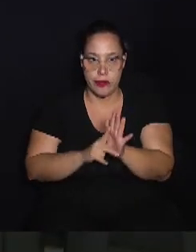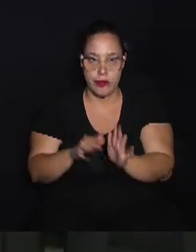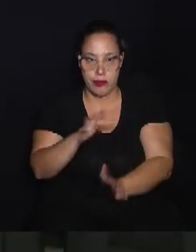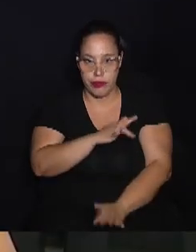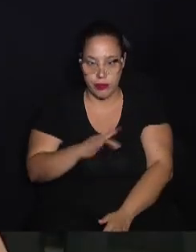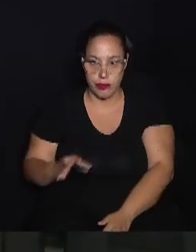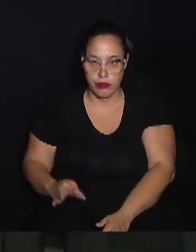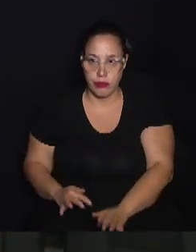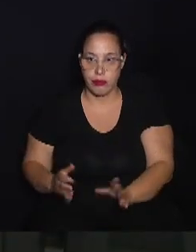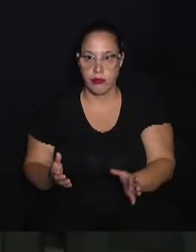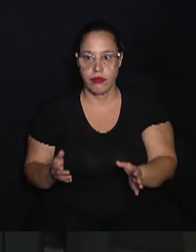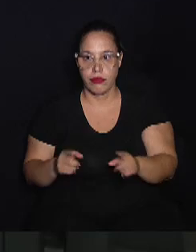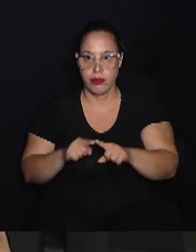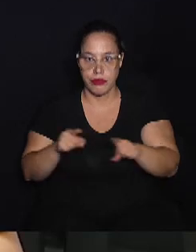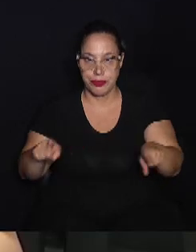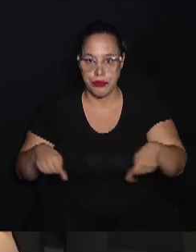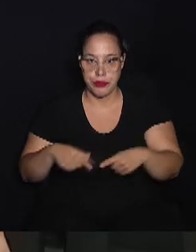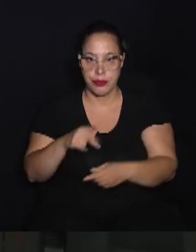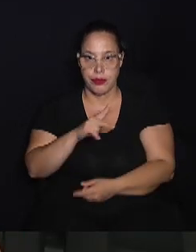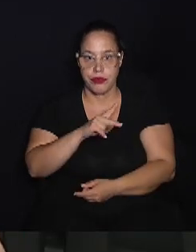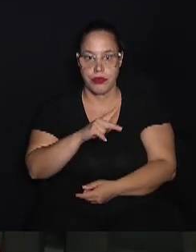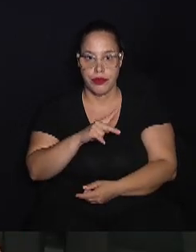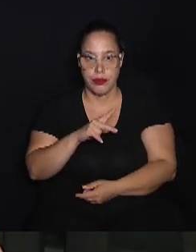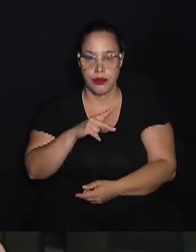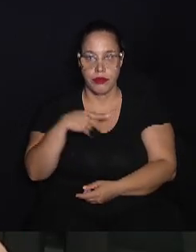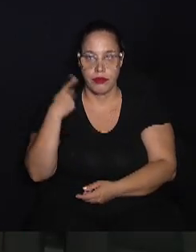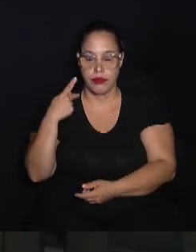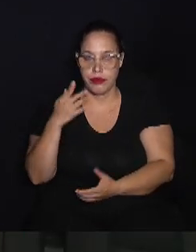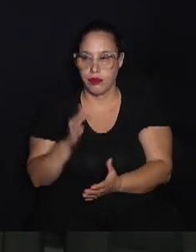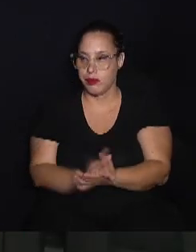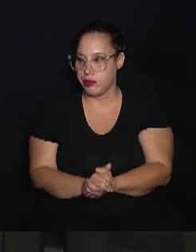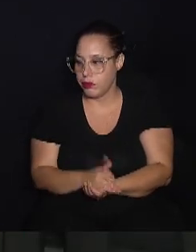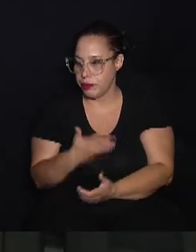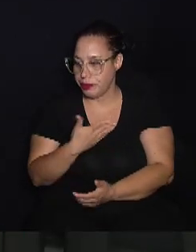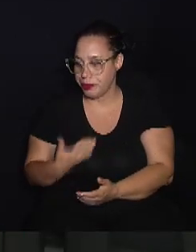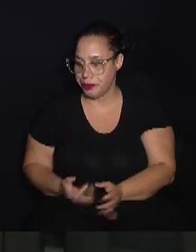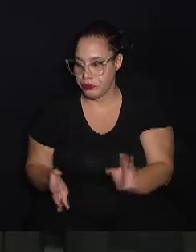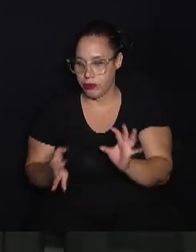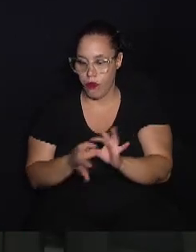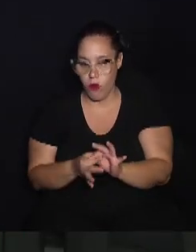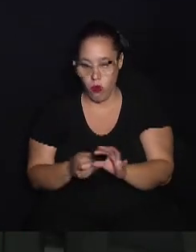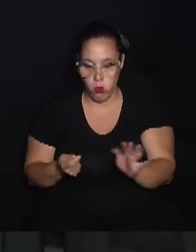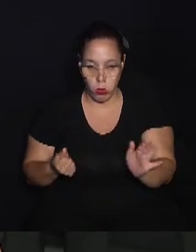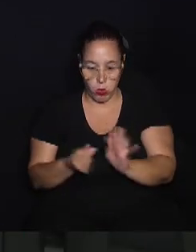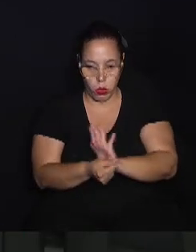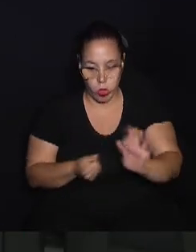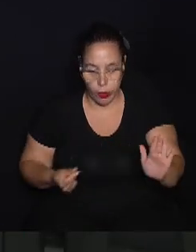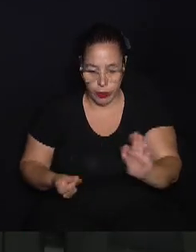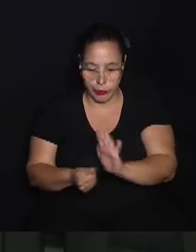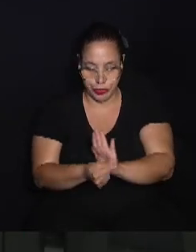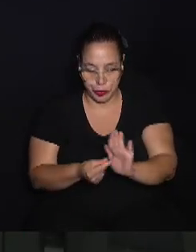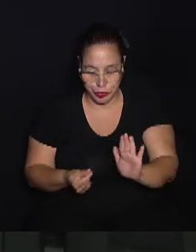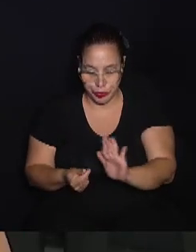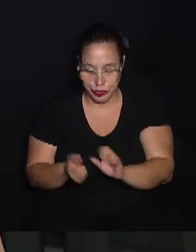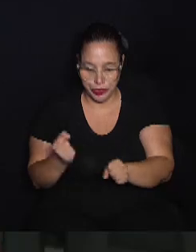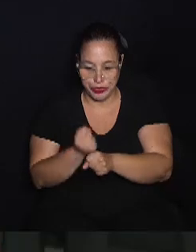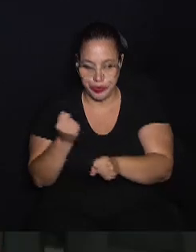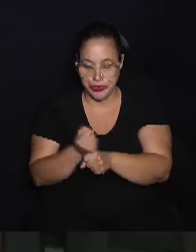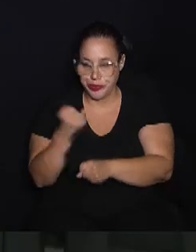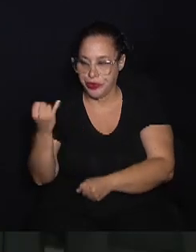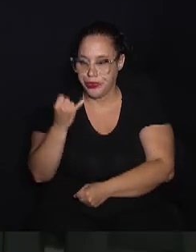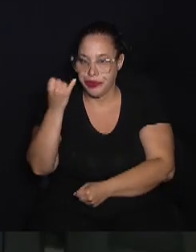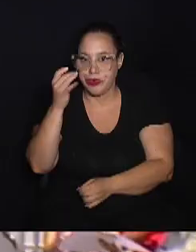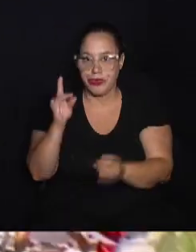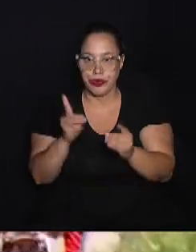né de equipamentos públicos de onde a união investe nos municípios com obras importantes de